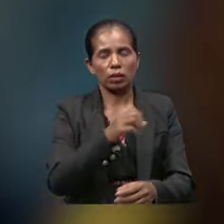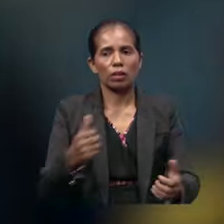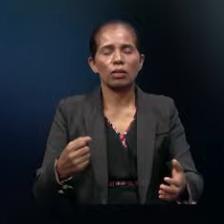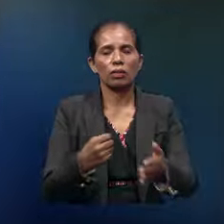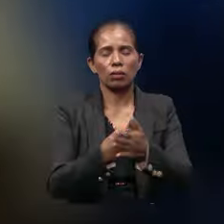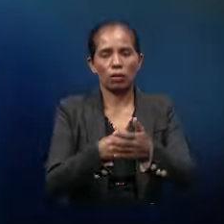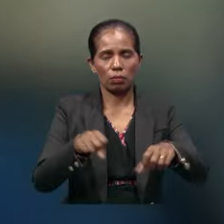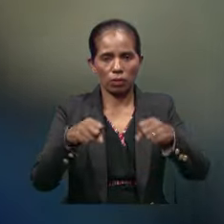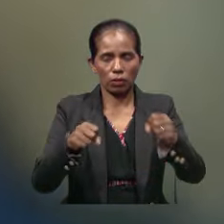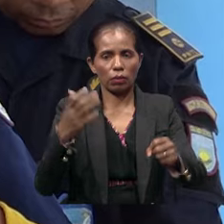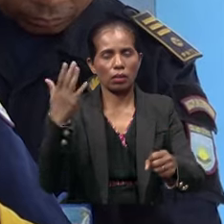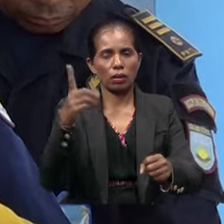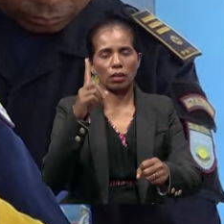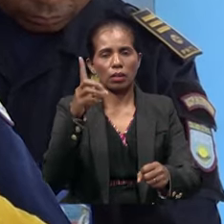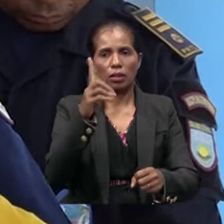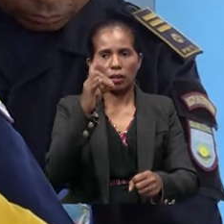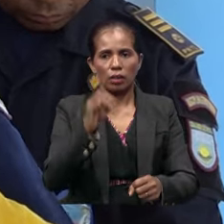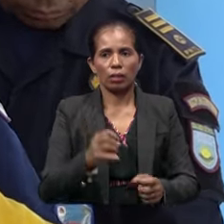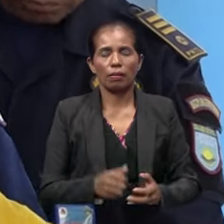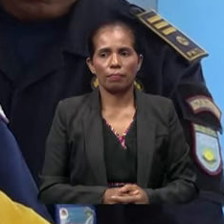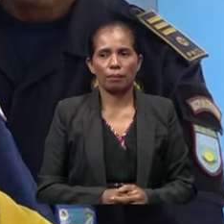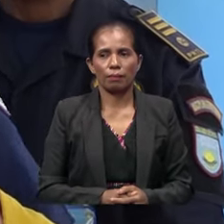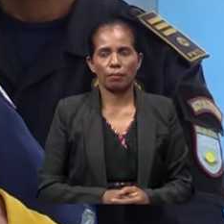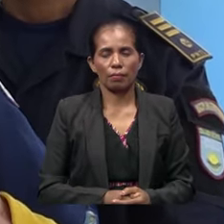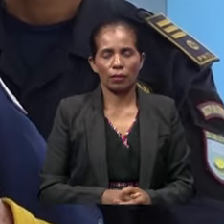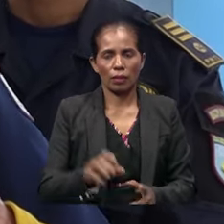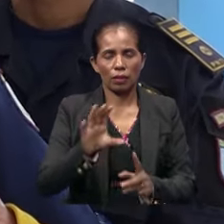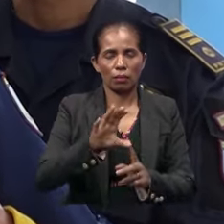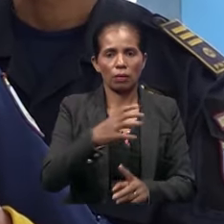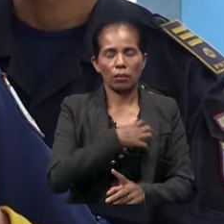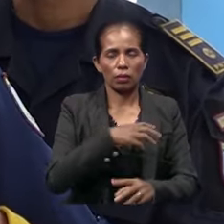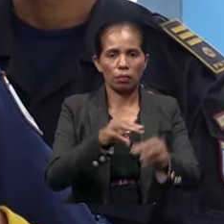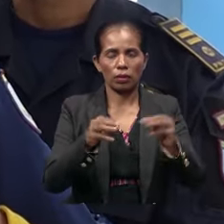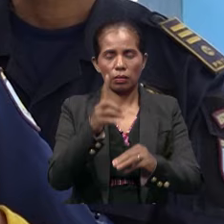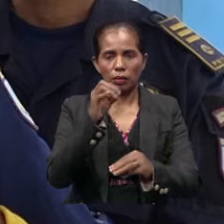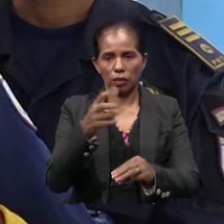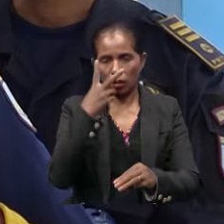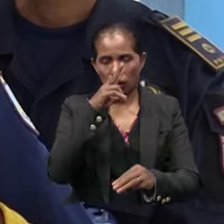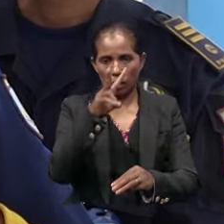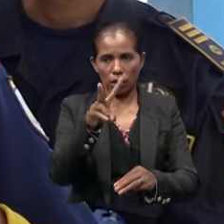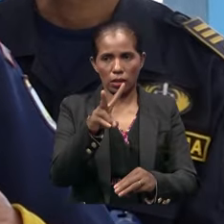a área Porto de Ilha. Comando Município de Ilha, operações neve macahalau